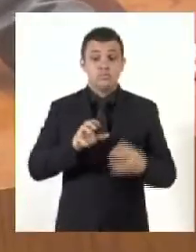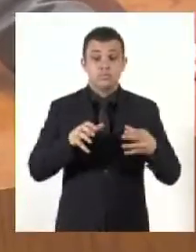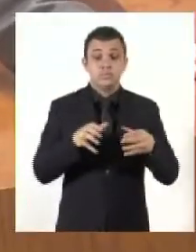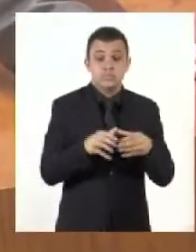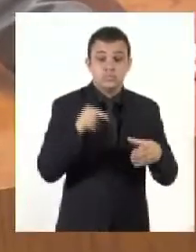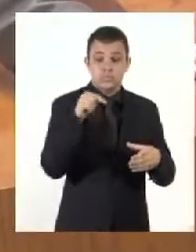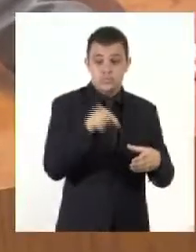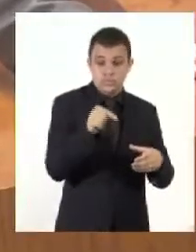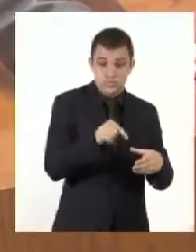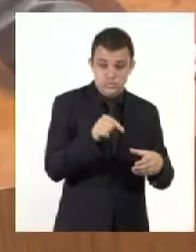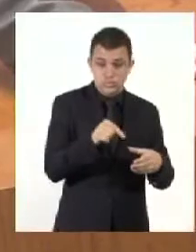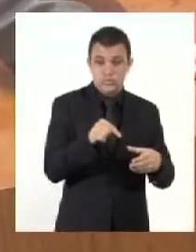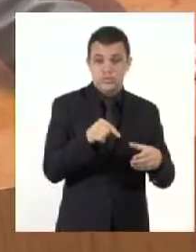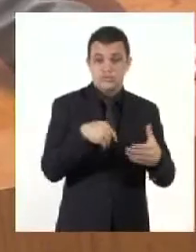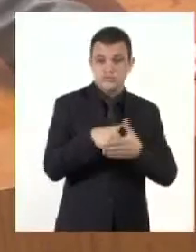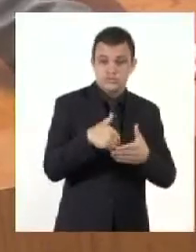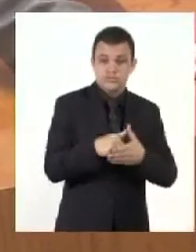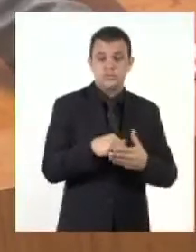Souza Neto.